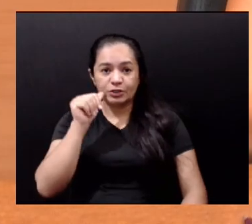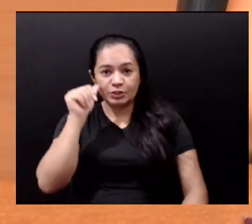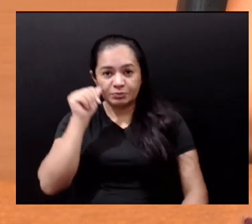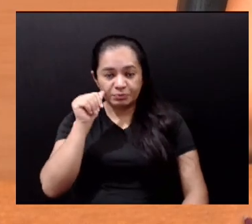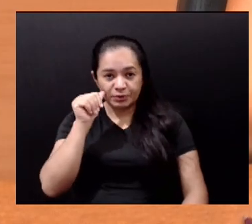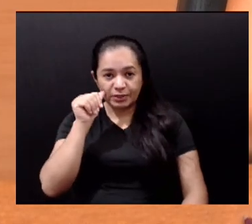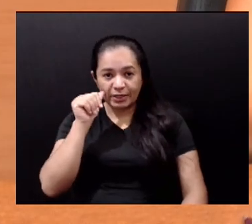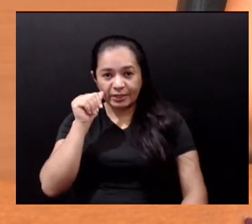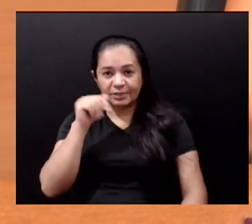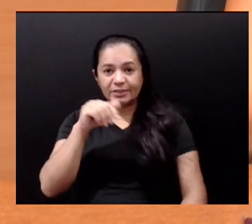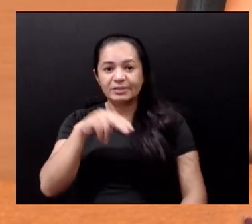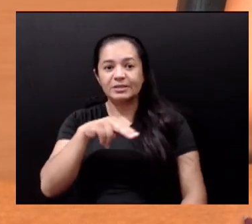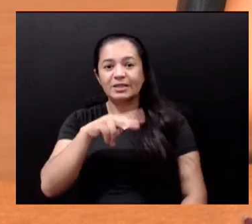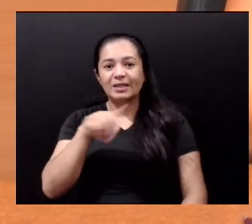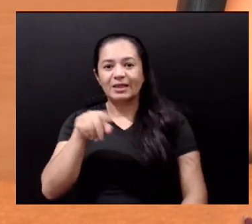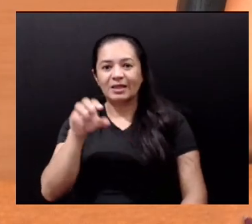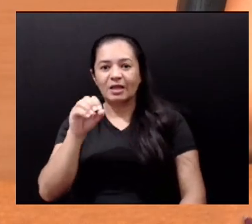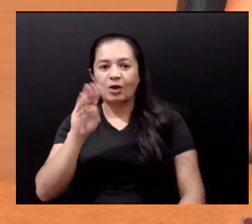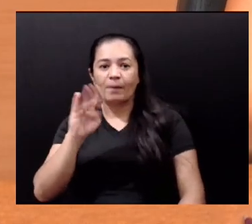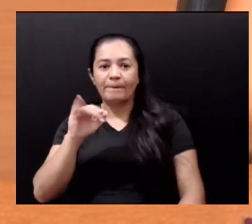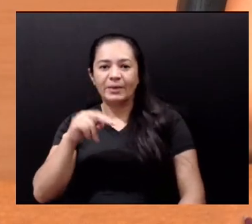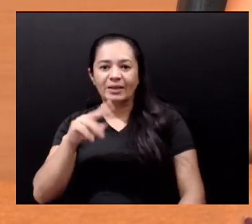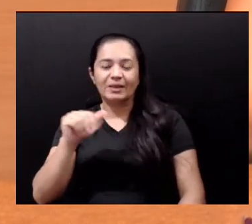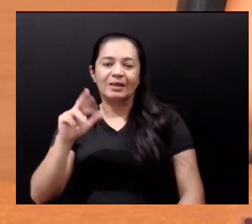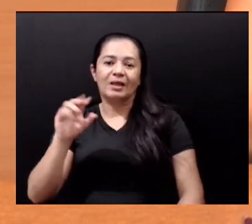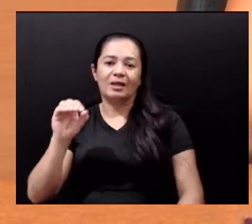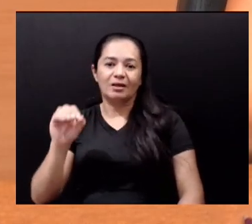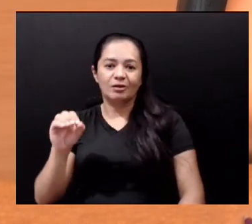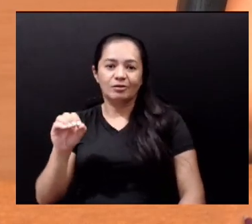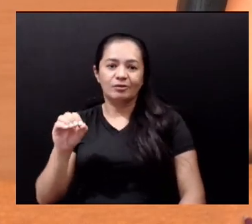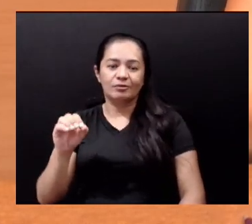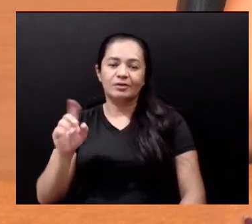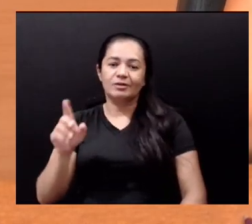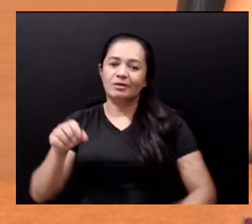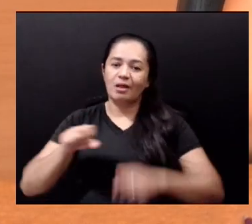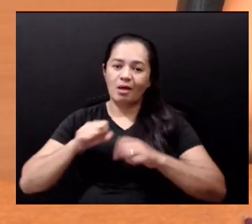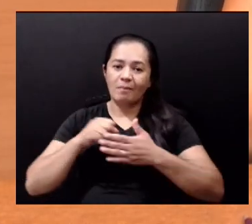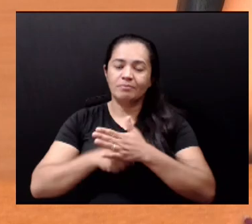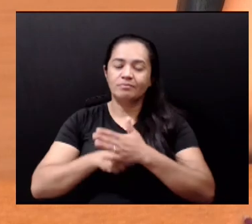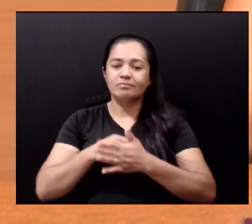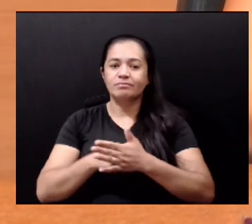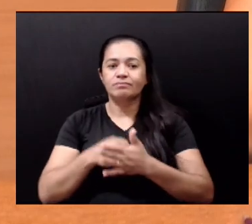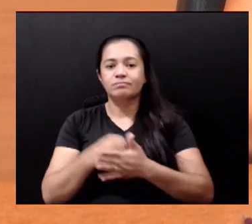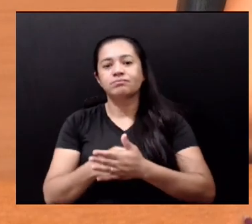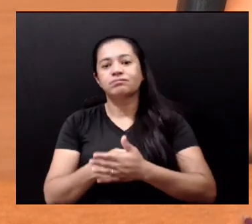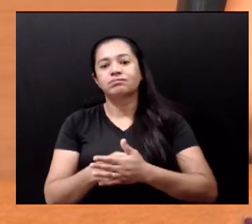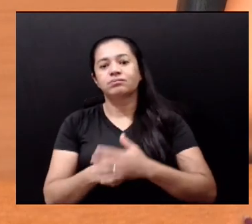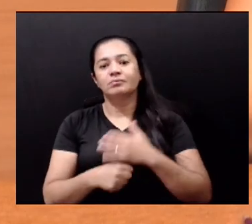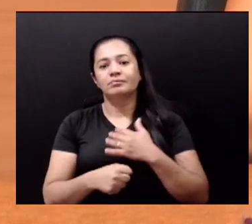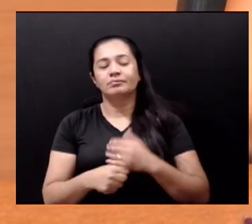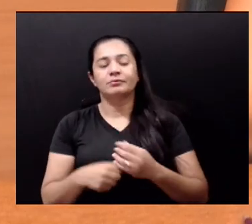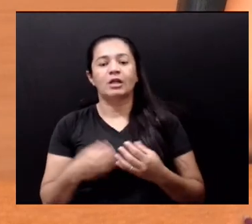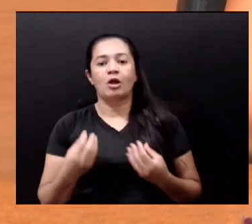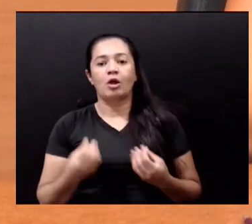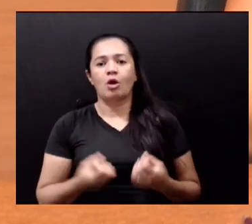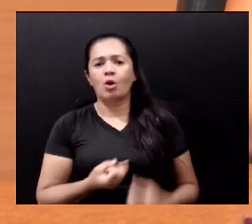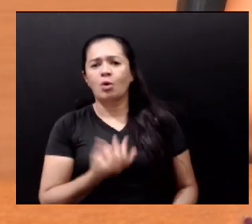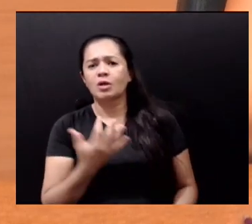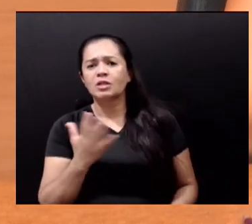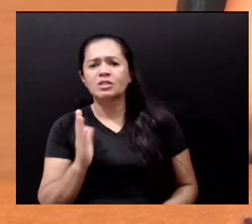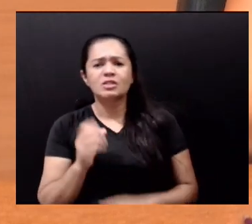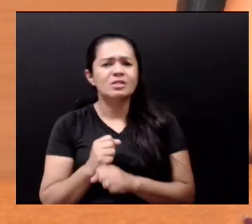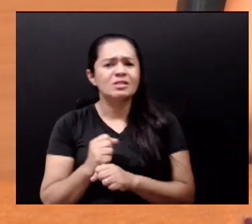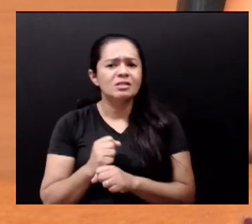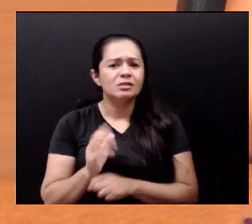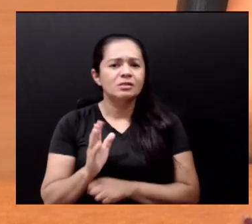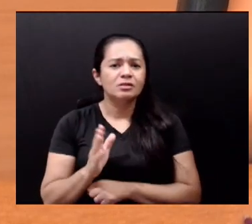da Ocupação Maria Lúcia Petit, que está ali na resistência, né, resistindo há quantos anos? Quase